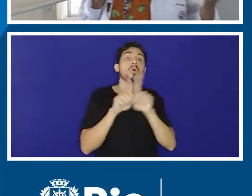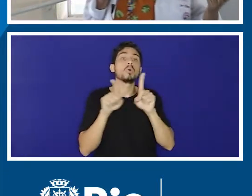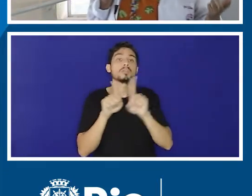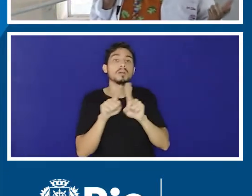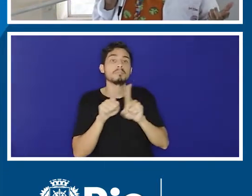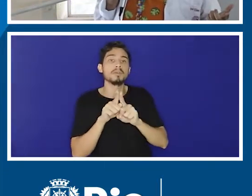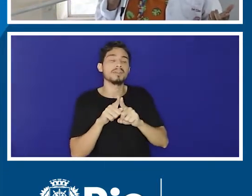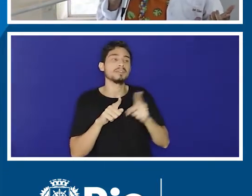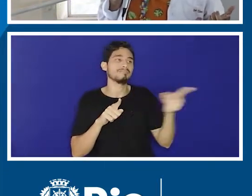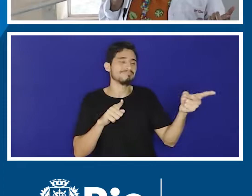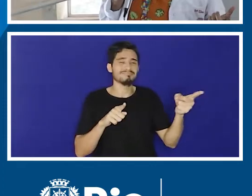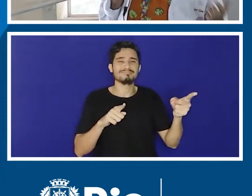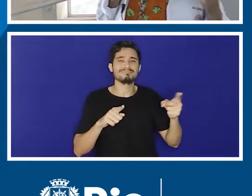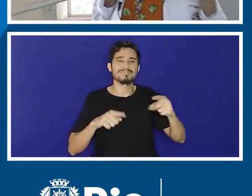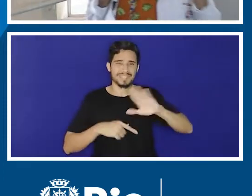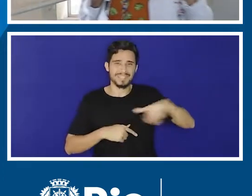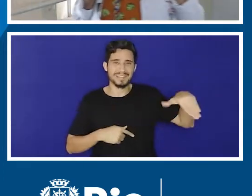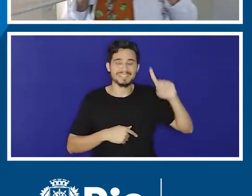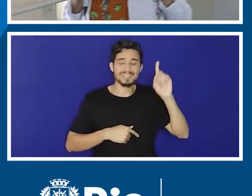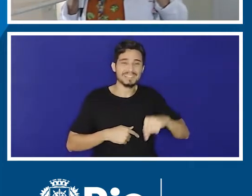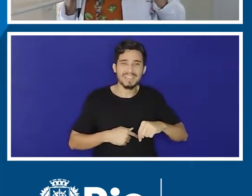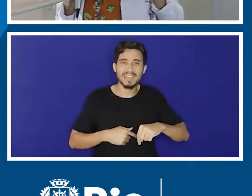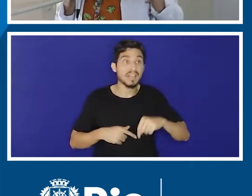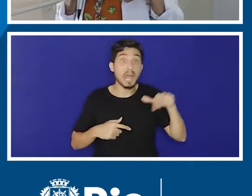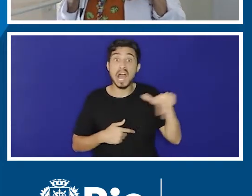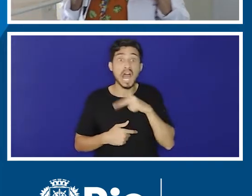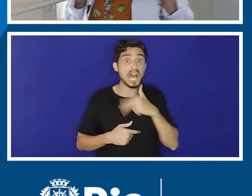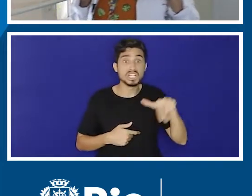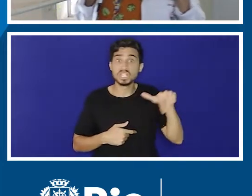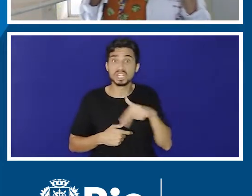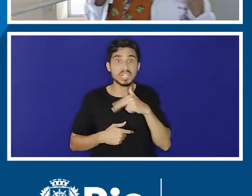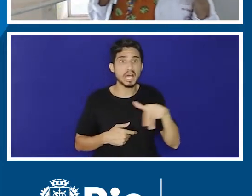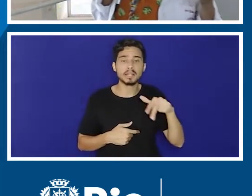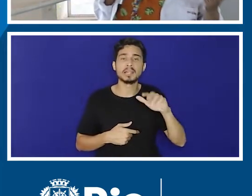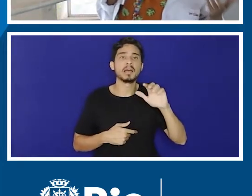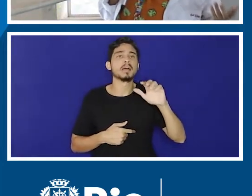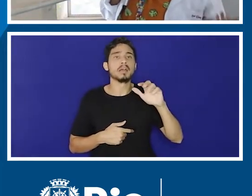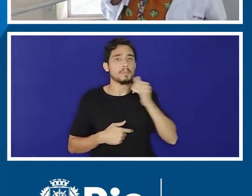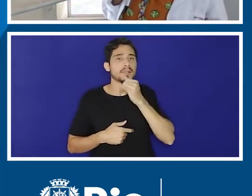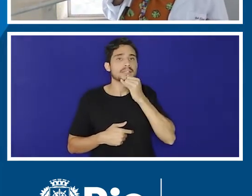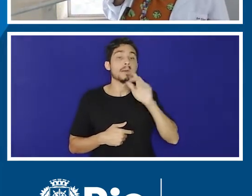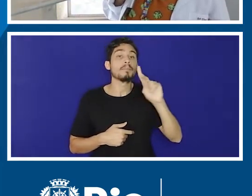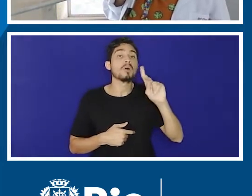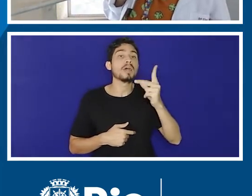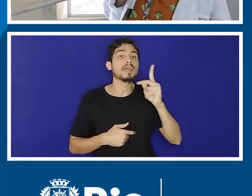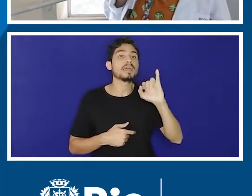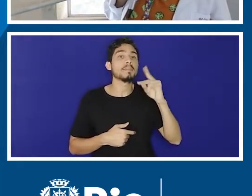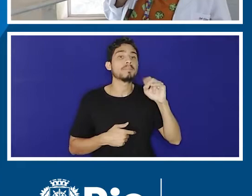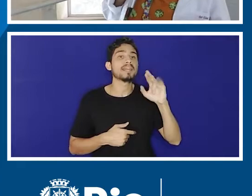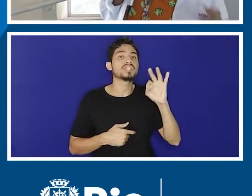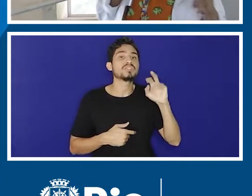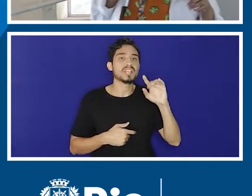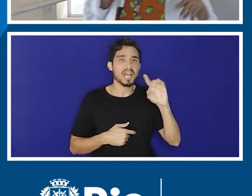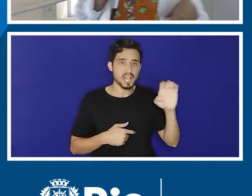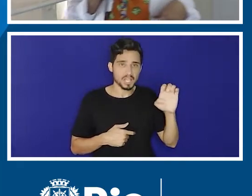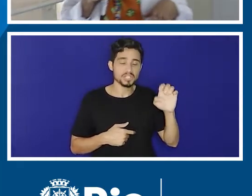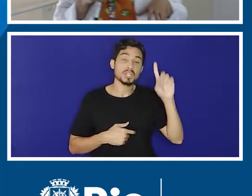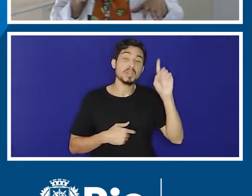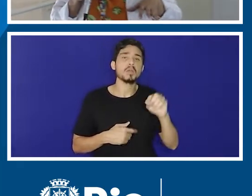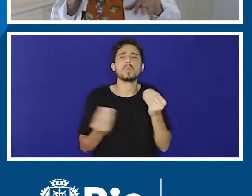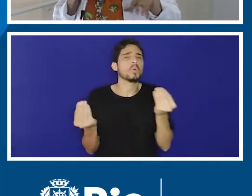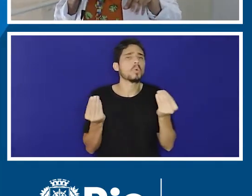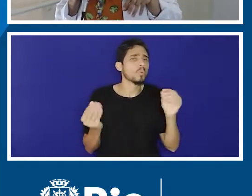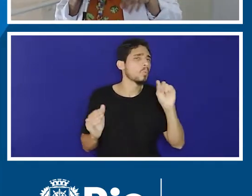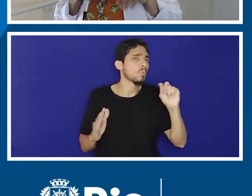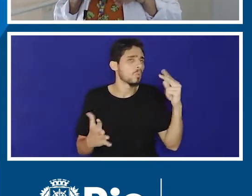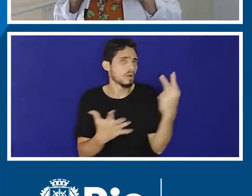a hiperatividade ela é diferente de agitação psicomotora. A hiperatividade,